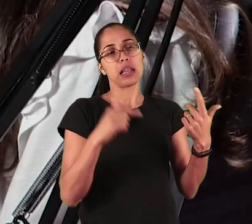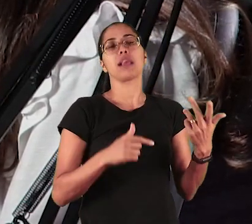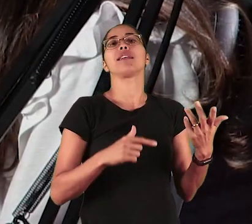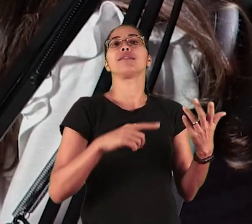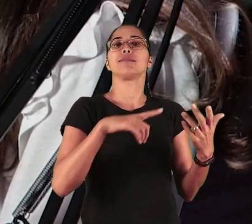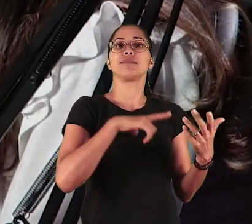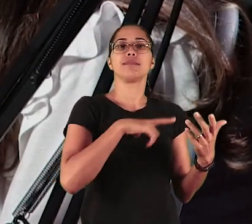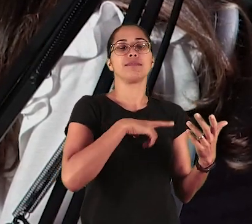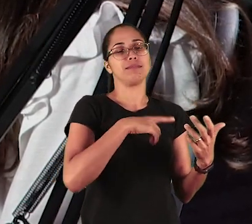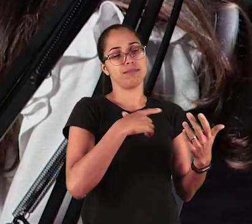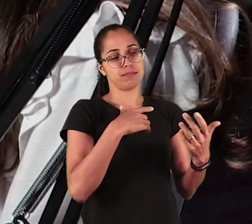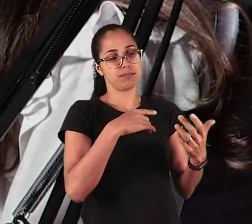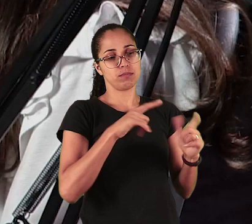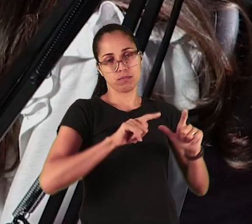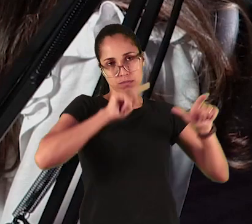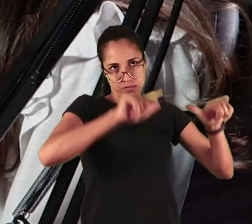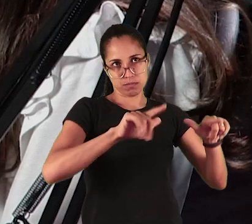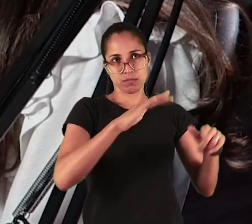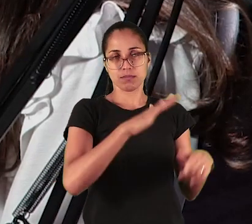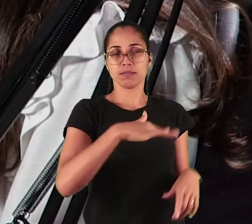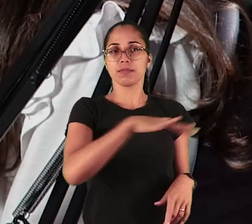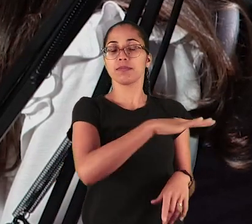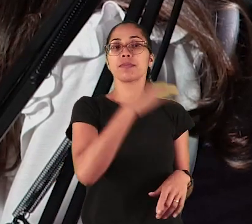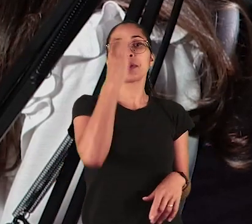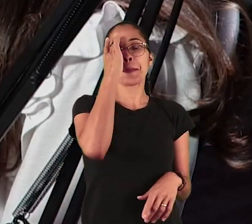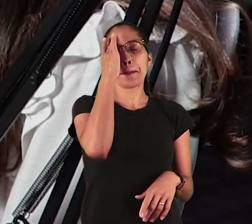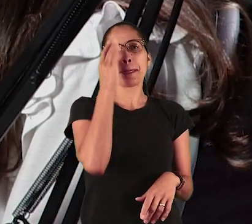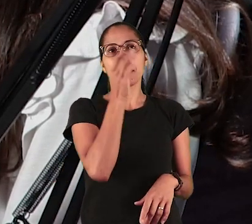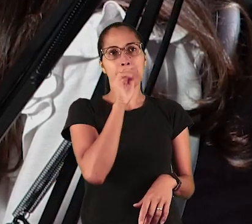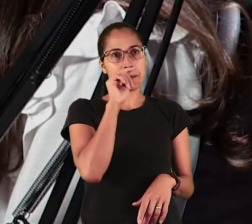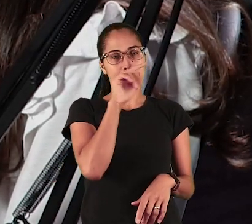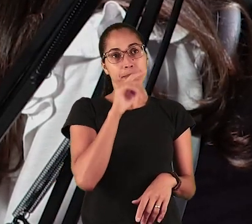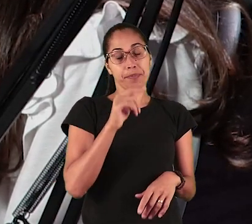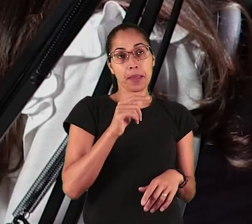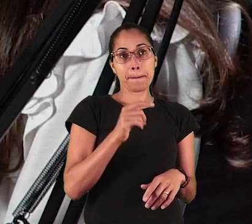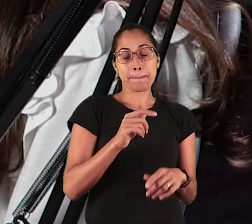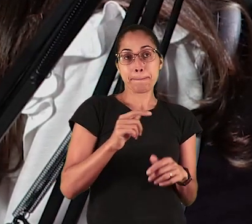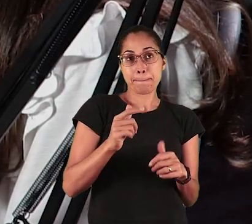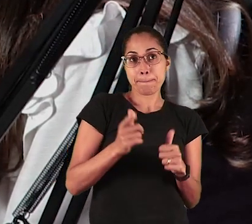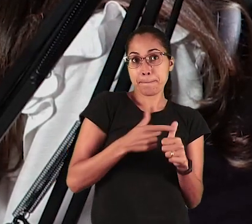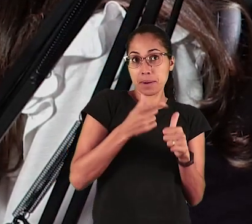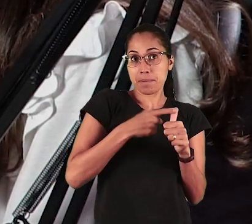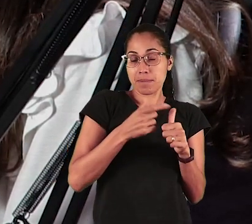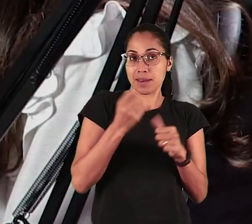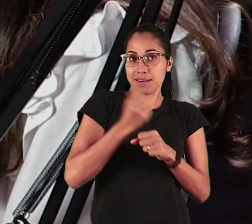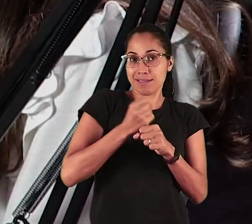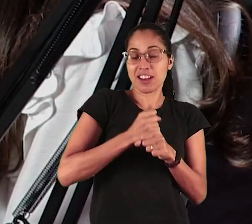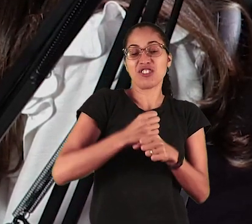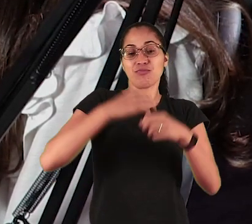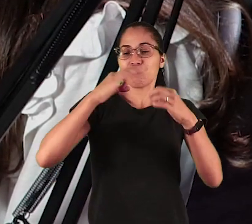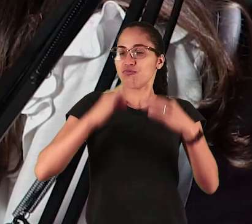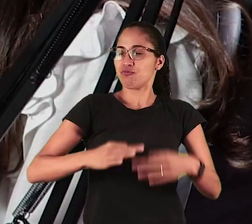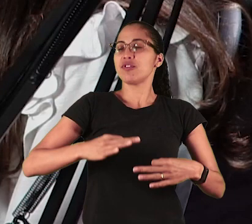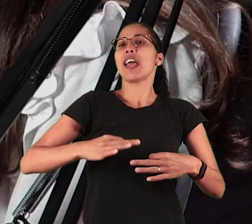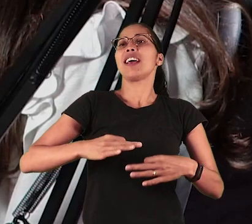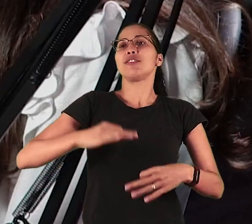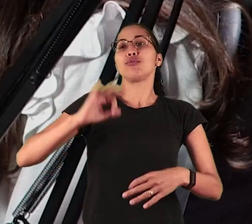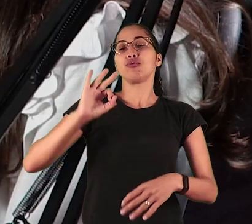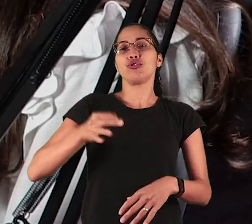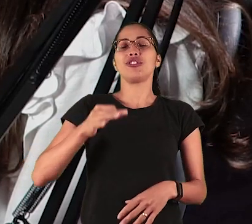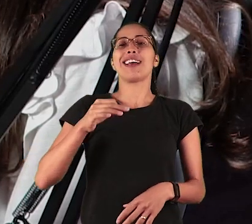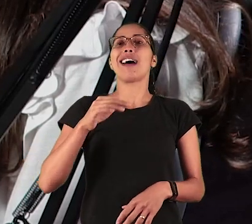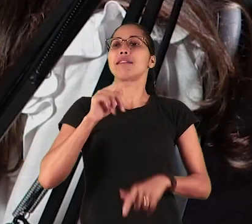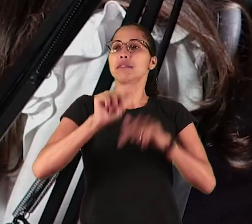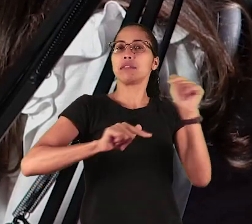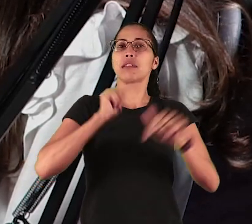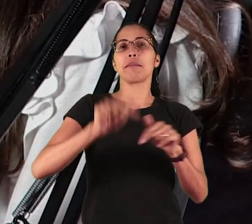enfim de como faculdade né E aí a medida que eu entrei no meu primeiro ano eu já tinha certeza que eu queria trabalhar em banco né